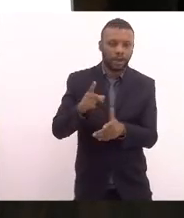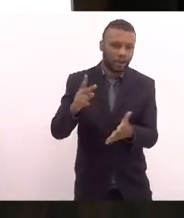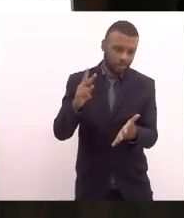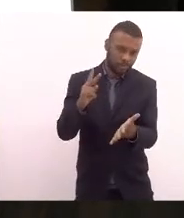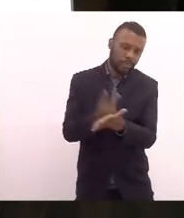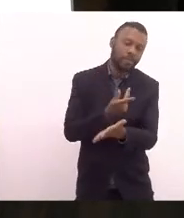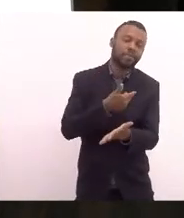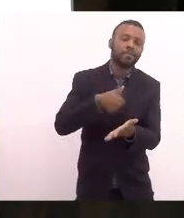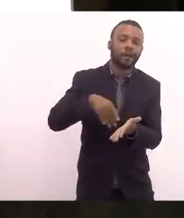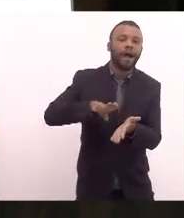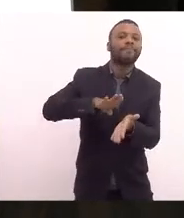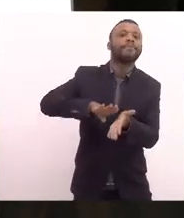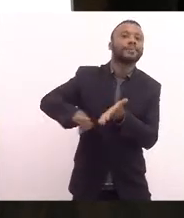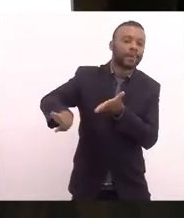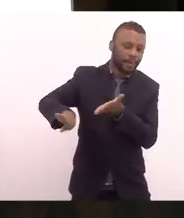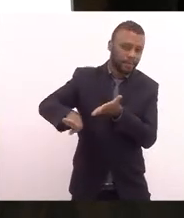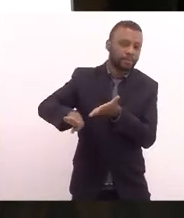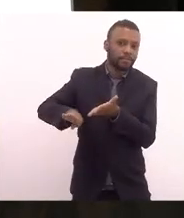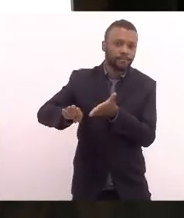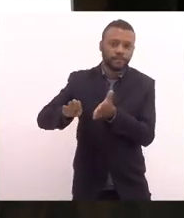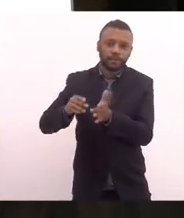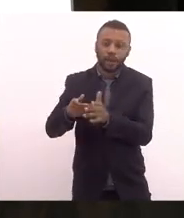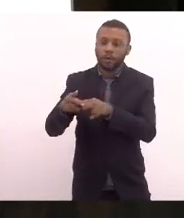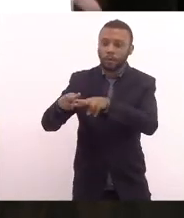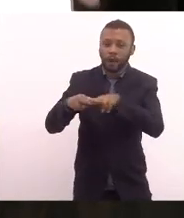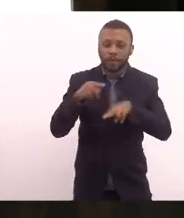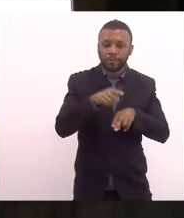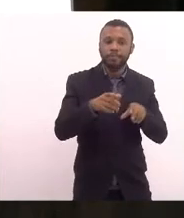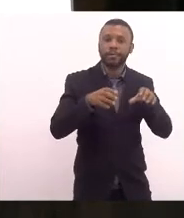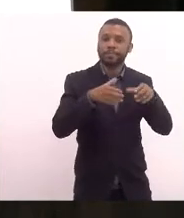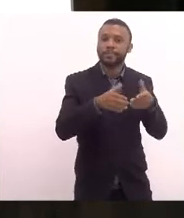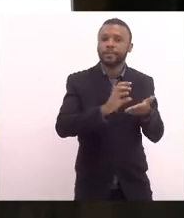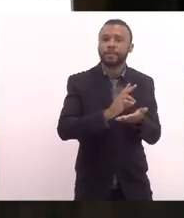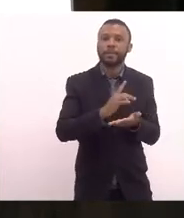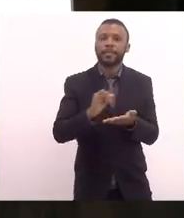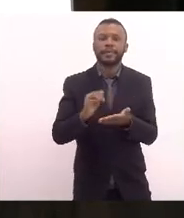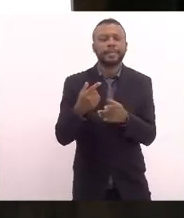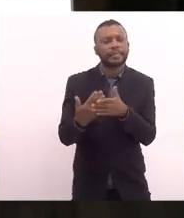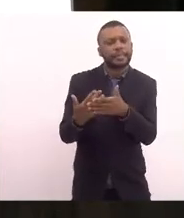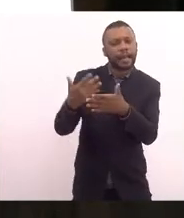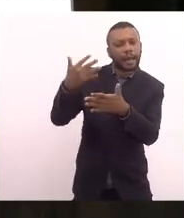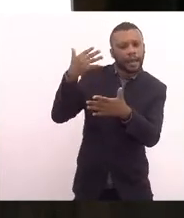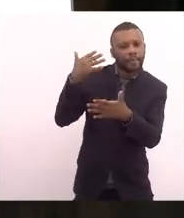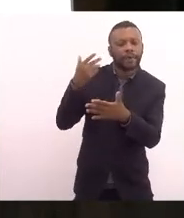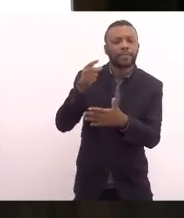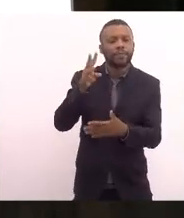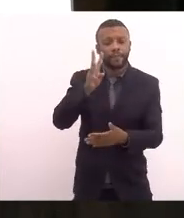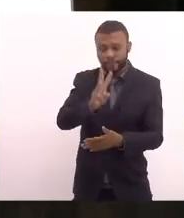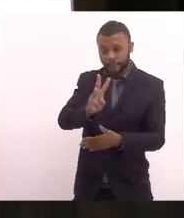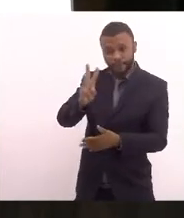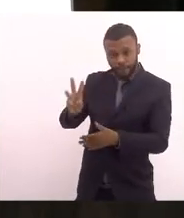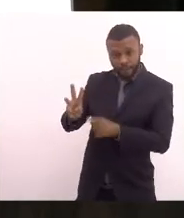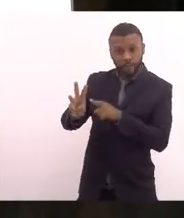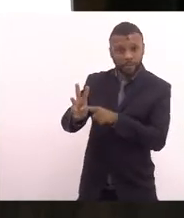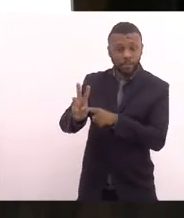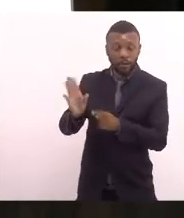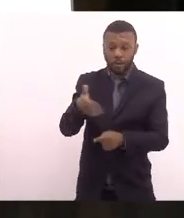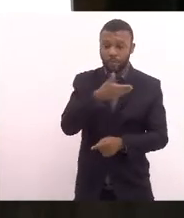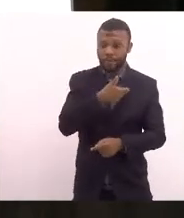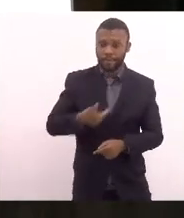de uma CPI. Desde a época do Witzel, o governo do Estado não manda para aqui para